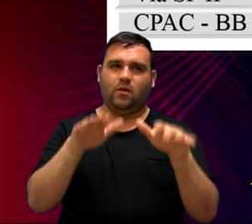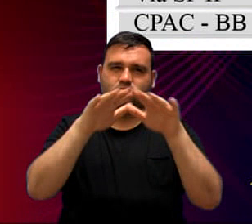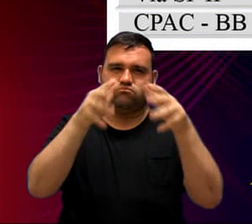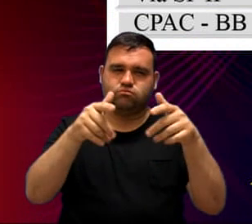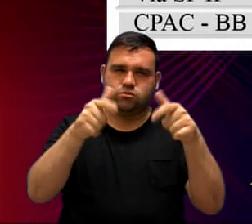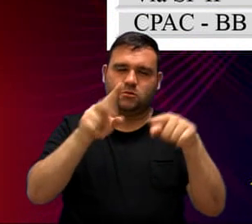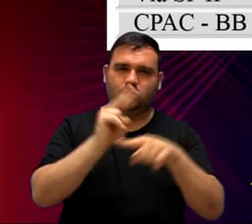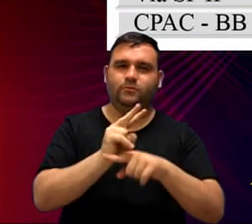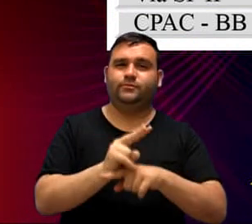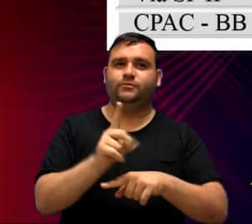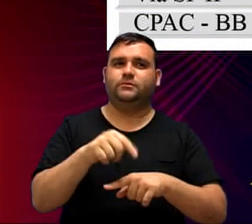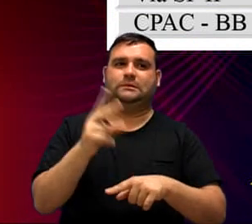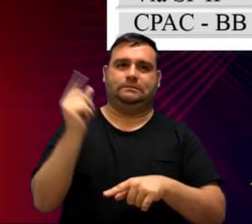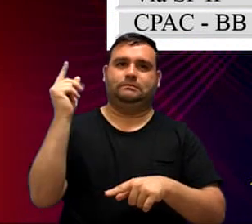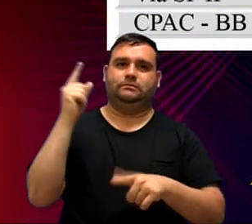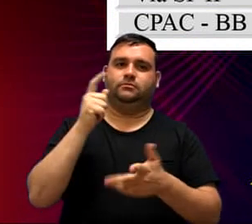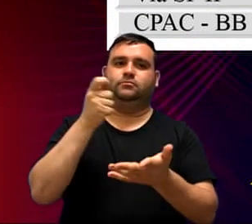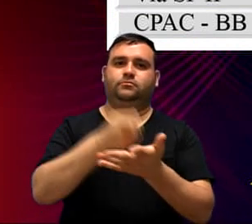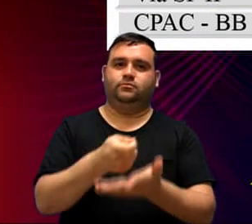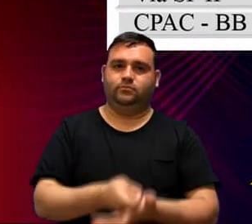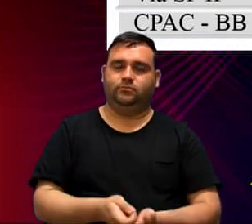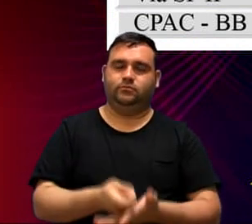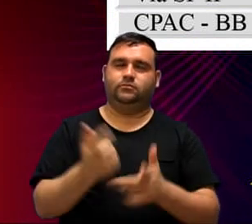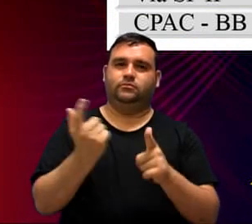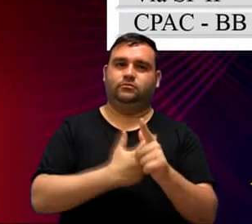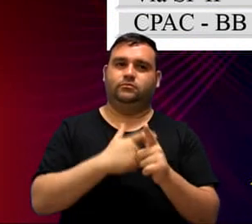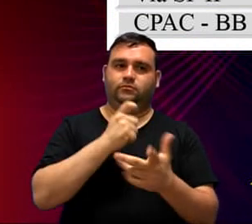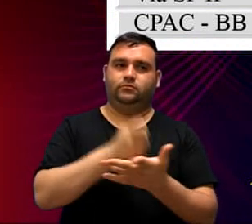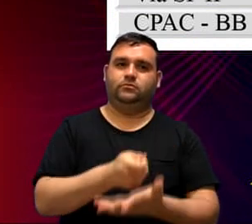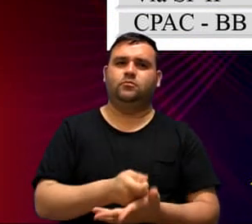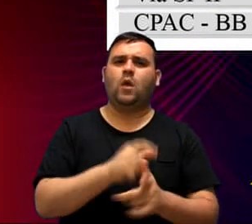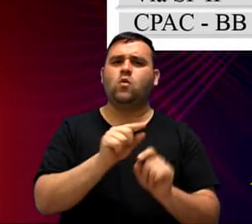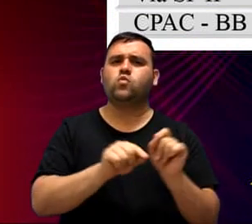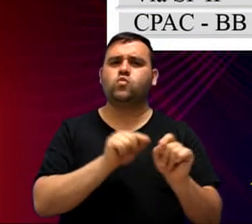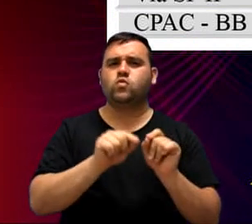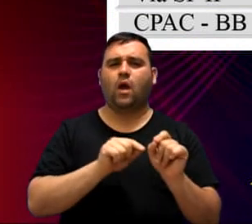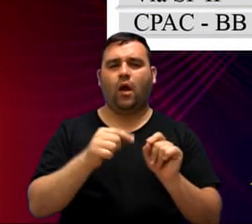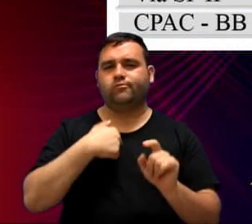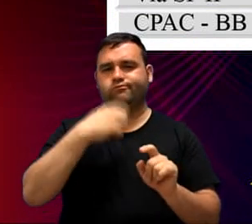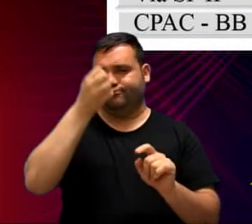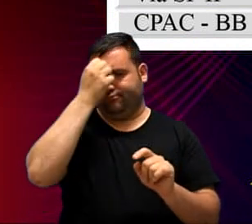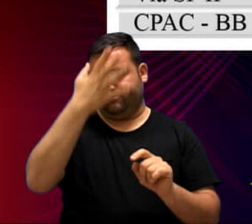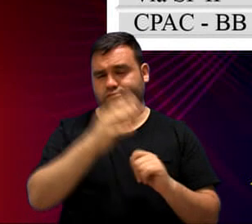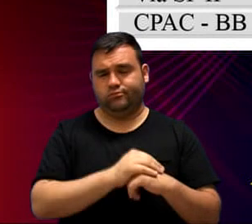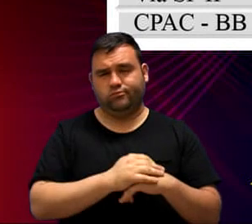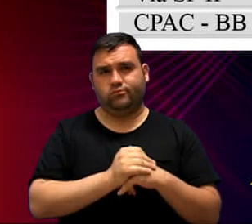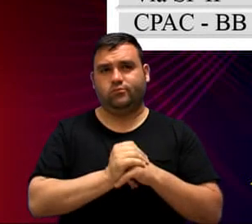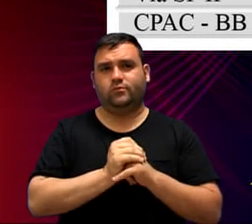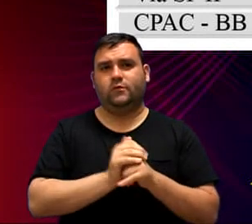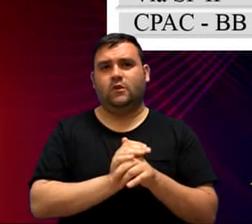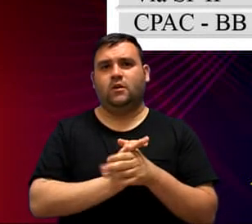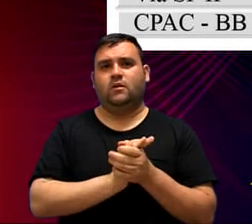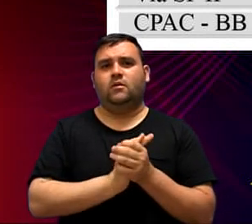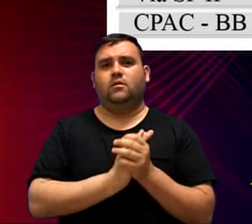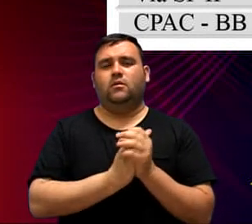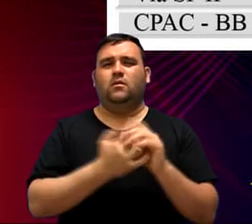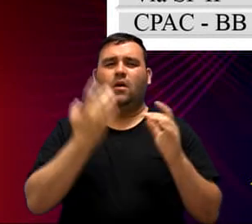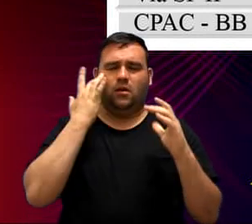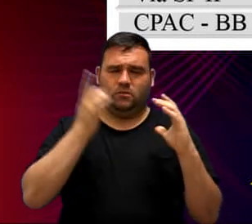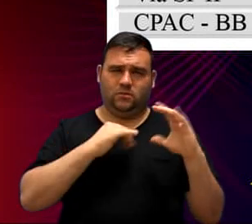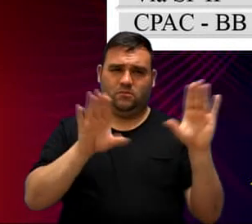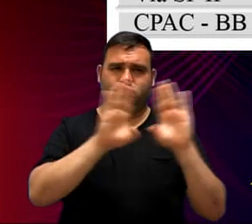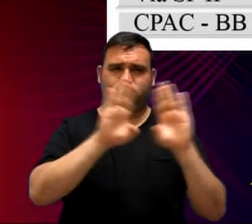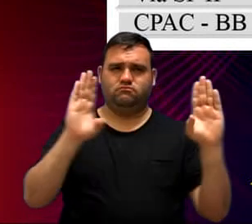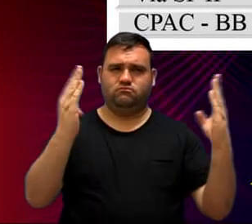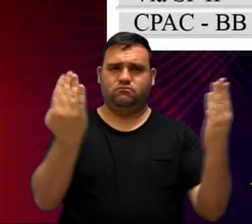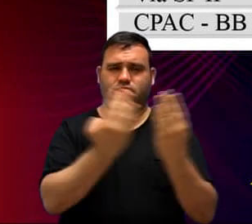São ginásios? Esse já é um antigo que nós estamos pagando a dívida. Então, né? Mas você sabe dizer do quê? Não lembro. A arena, será? Algum técnico sabe? Deve ser a arena. Eu